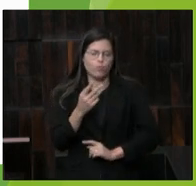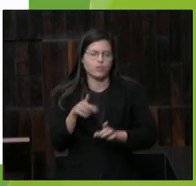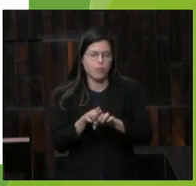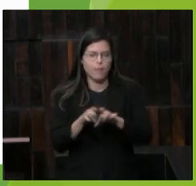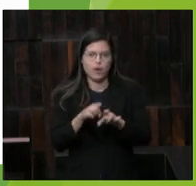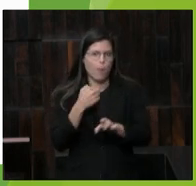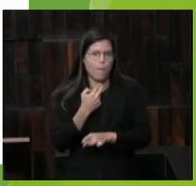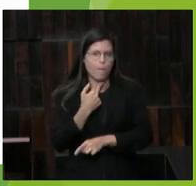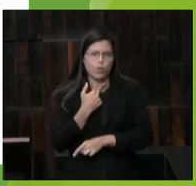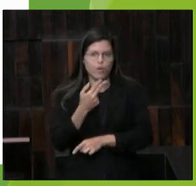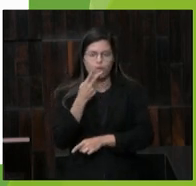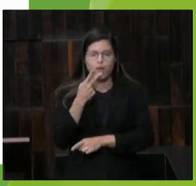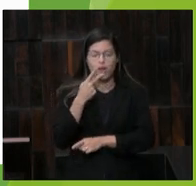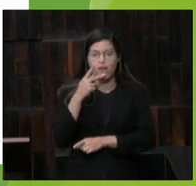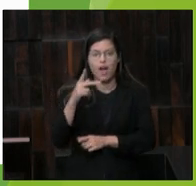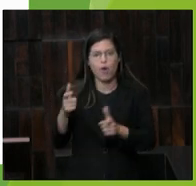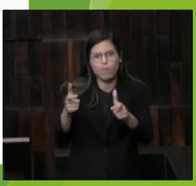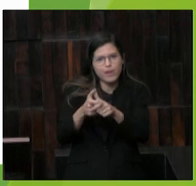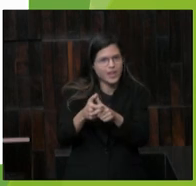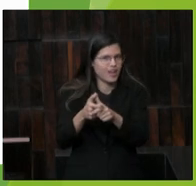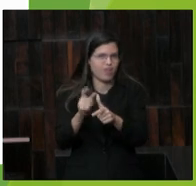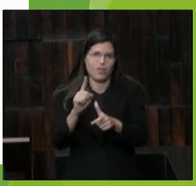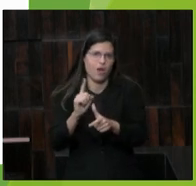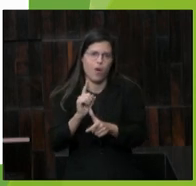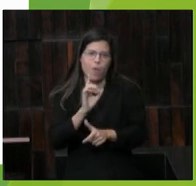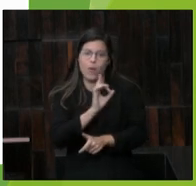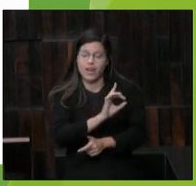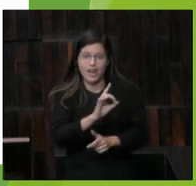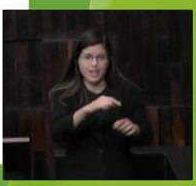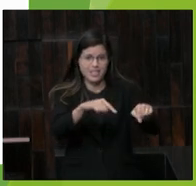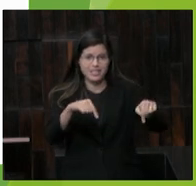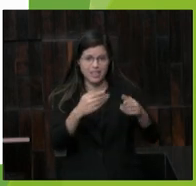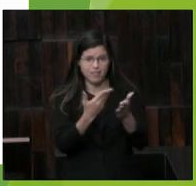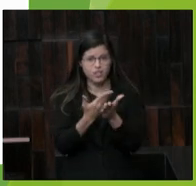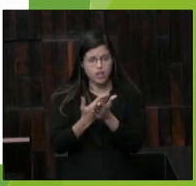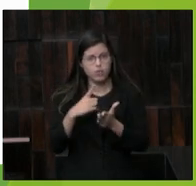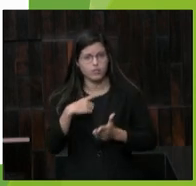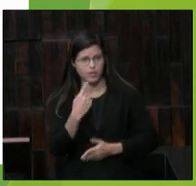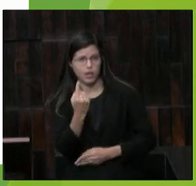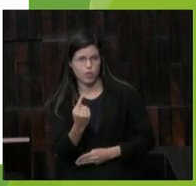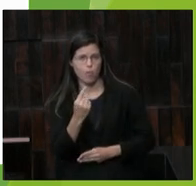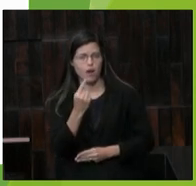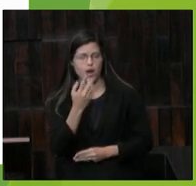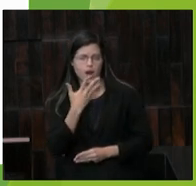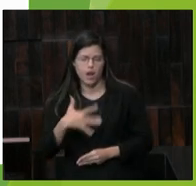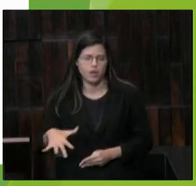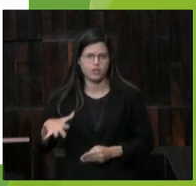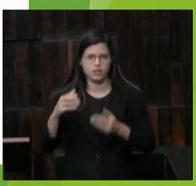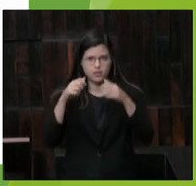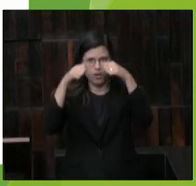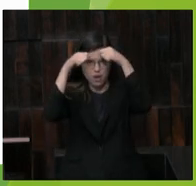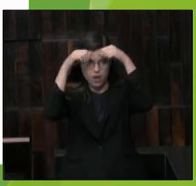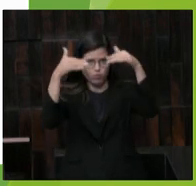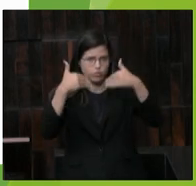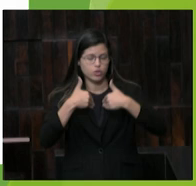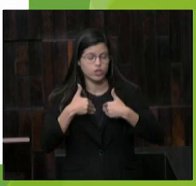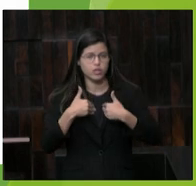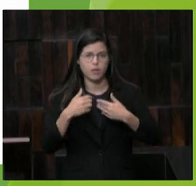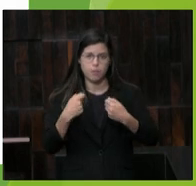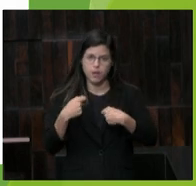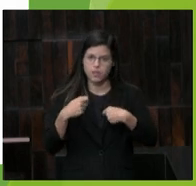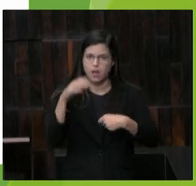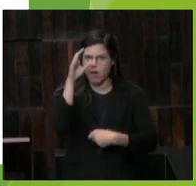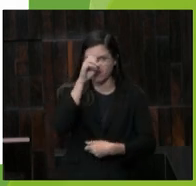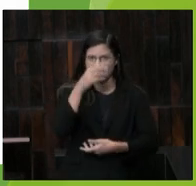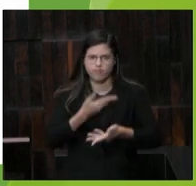para 36, cada sala de aula vai ter uma criança autista. Então, a gente tem que aprender a conviver com as diferenças.